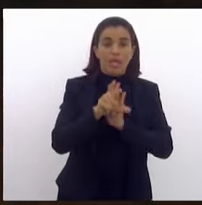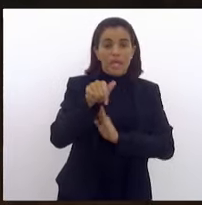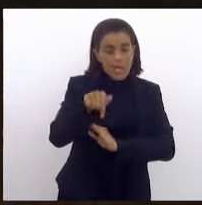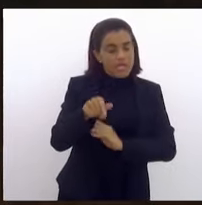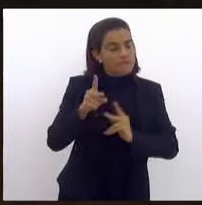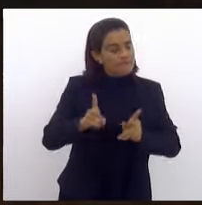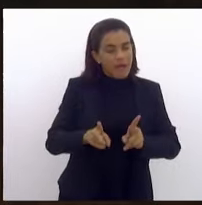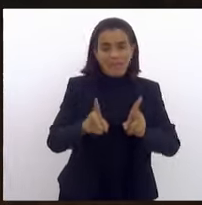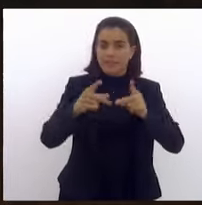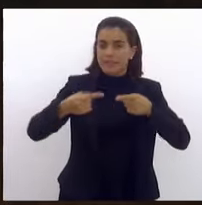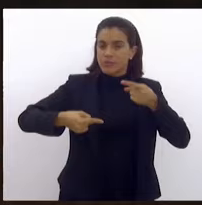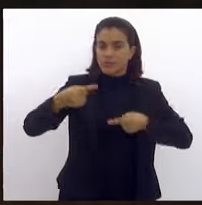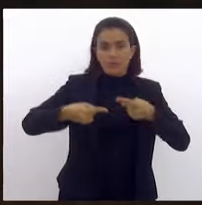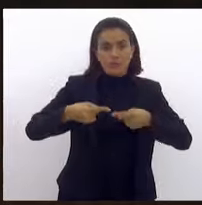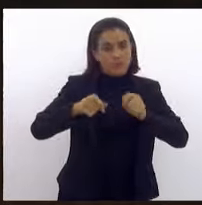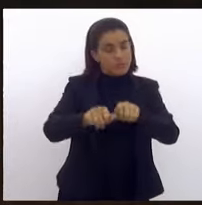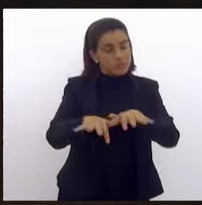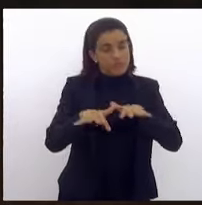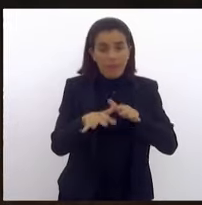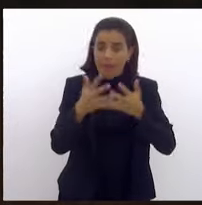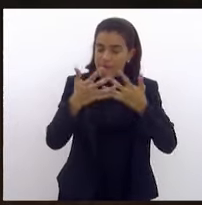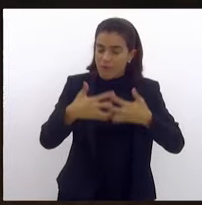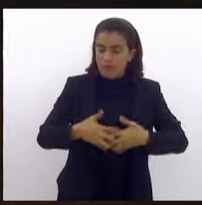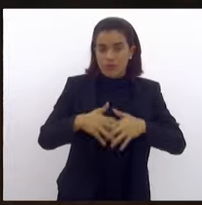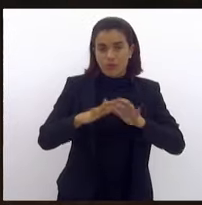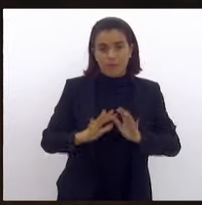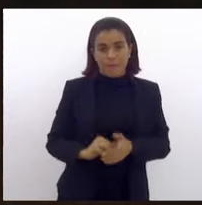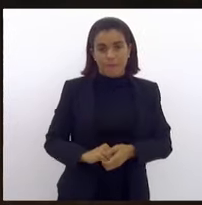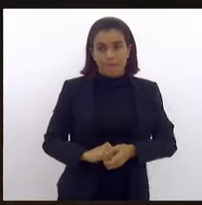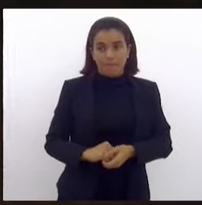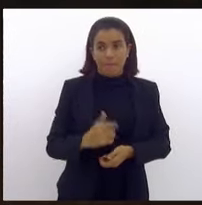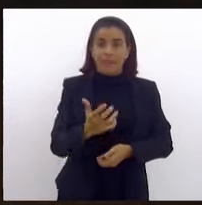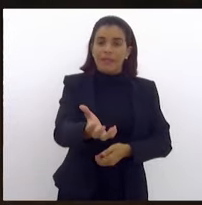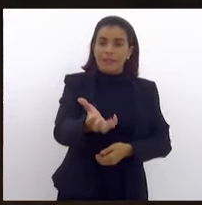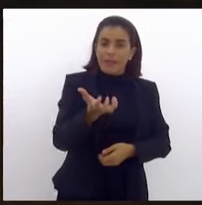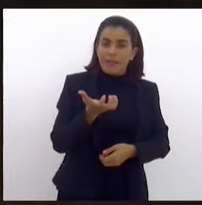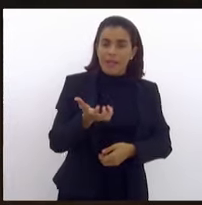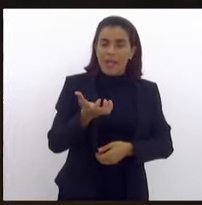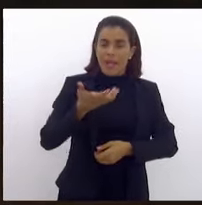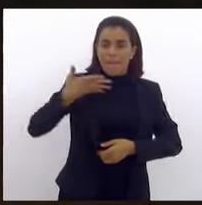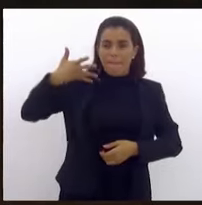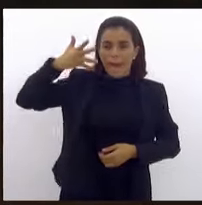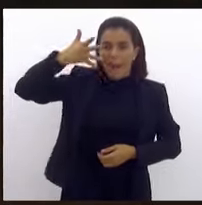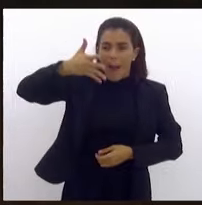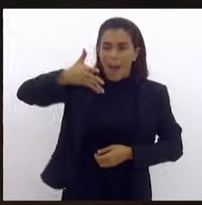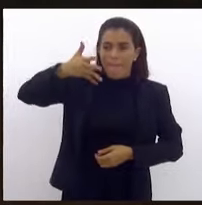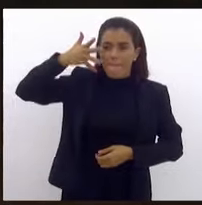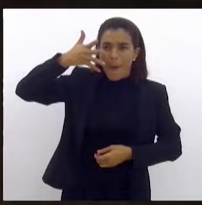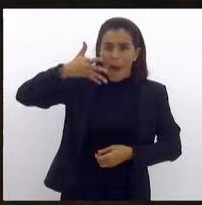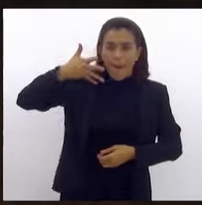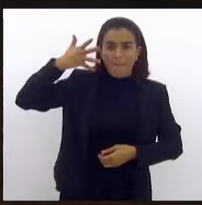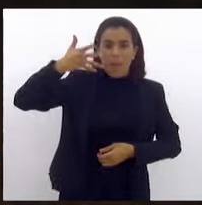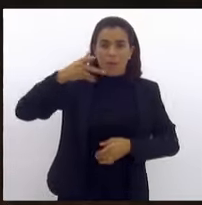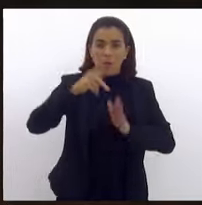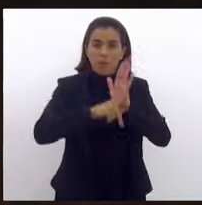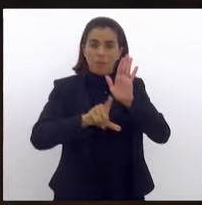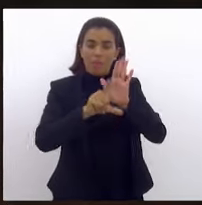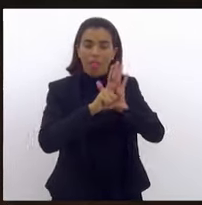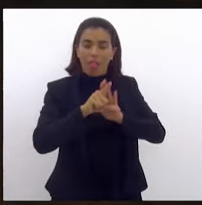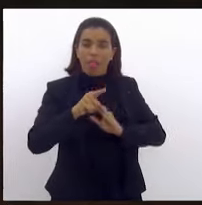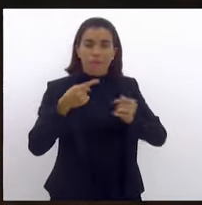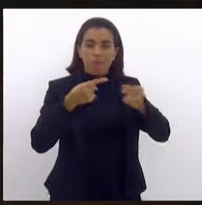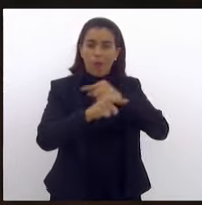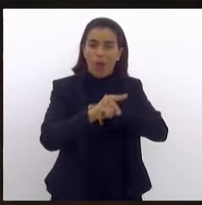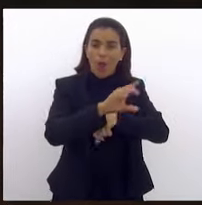será discutido nesse plenário. É assim que funciona. Querer trazer um argumento de que o projeto é inconstitucional é dar